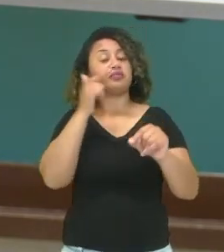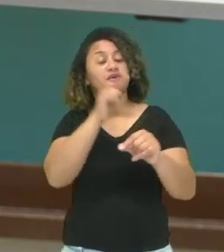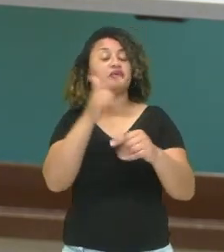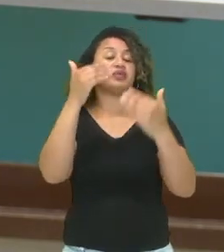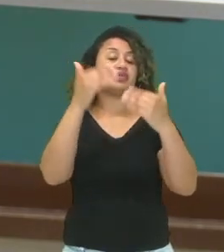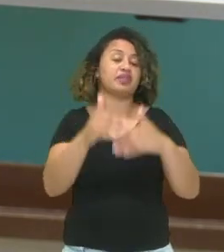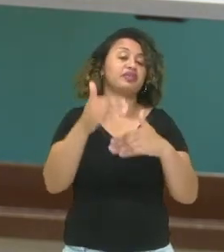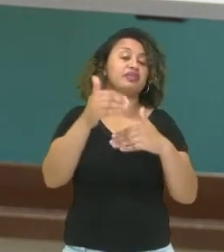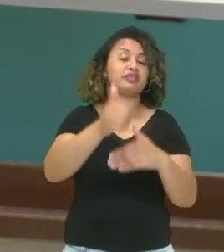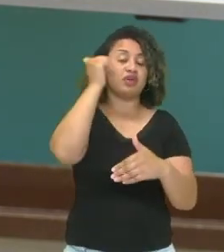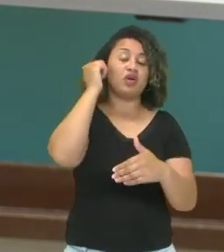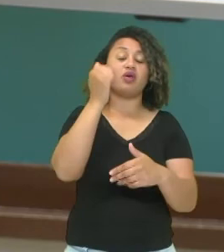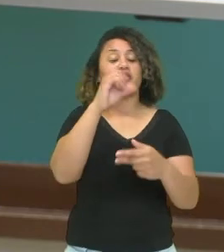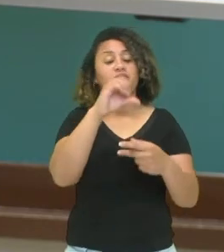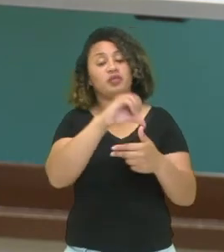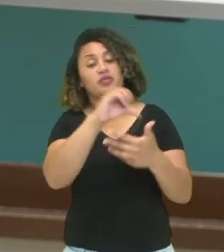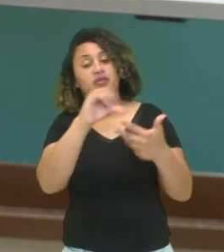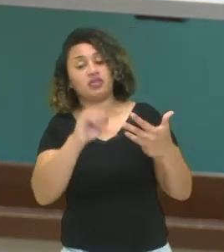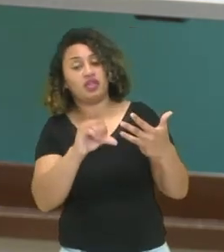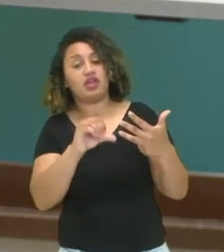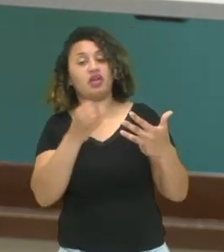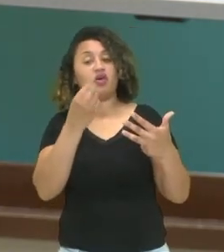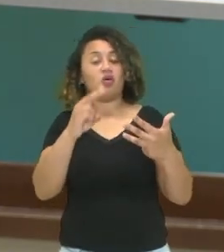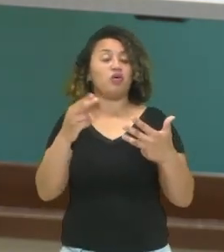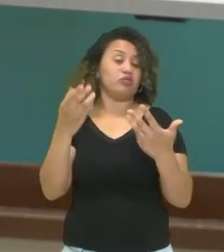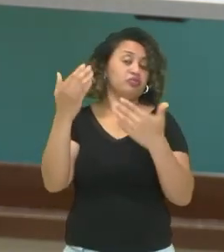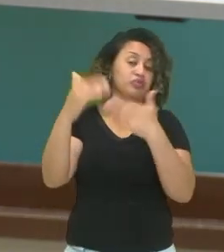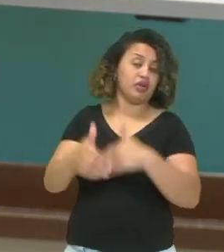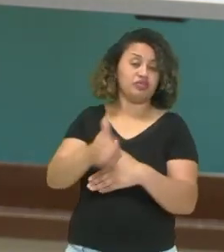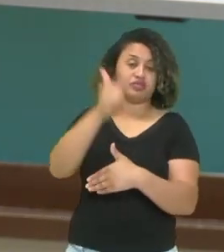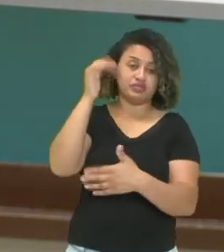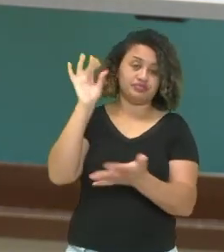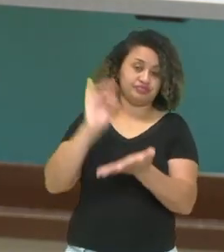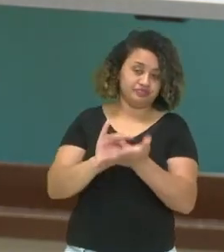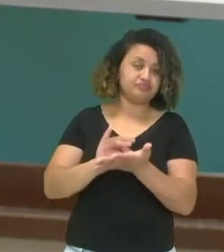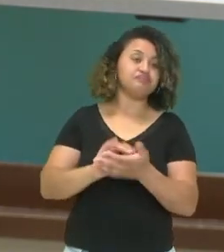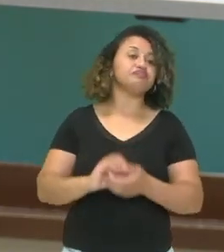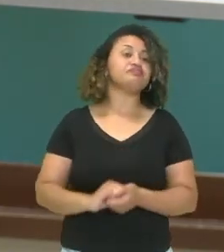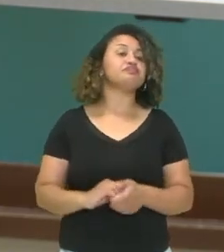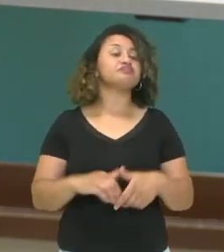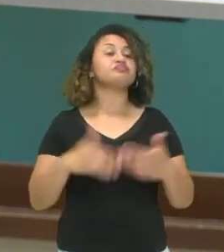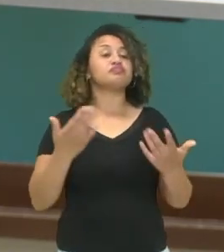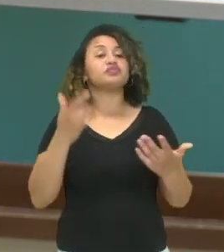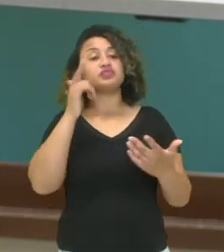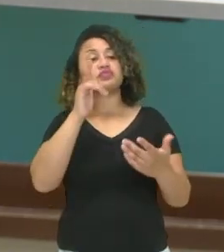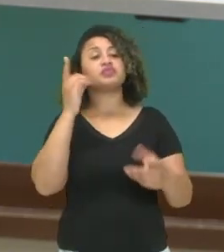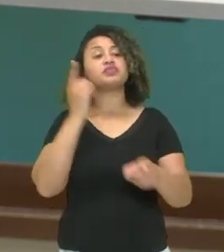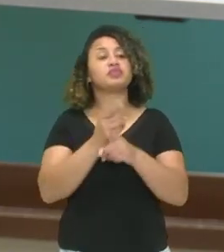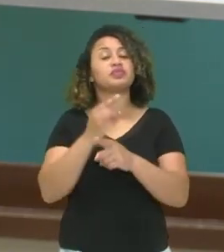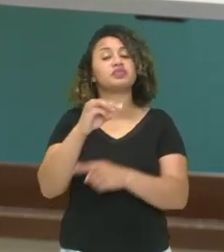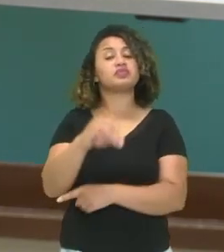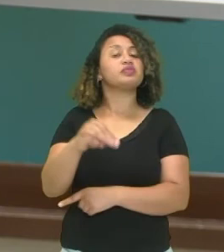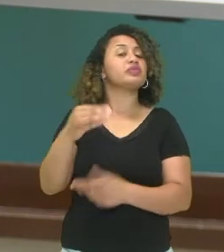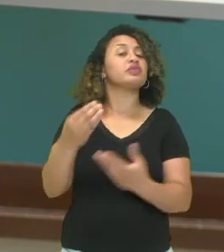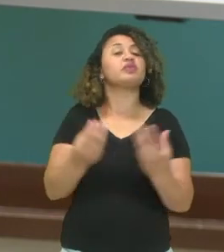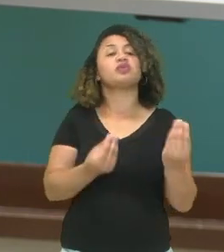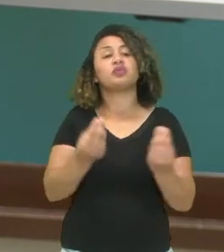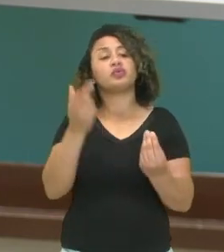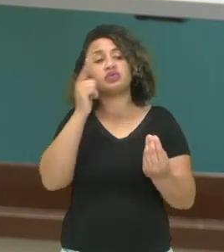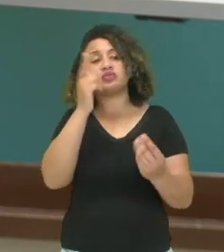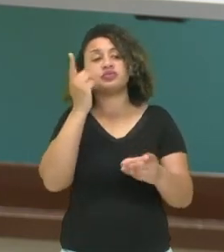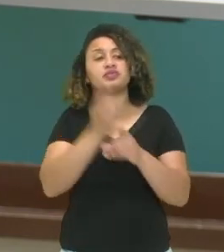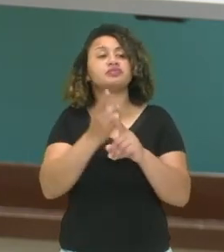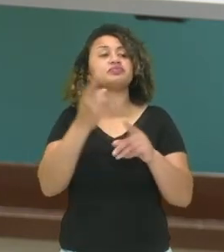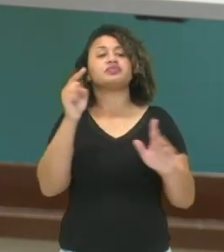vestibular, seja pelo Enem ou seja pelo vestibular. Então, portanto, determinamos o coeficiente angular. Daí vem aquela grande